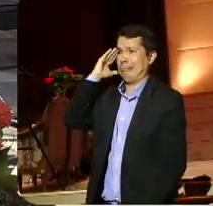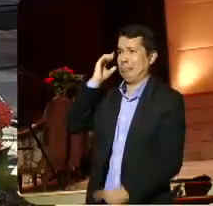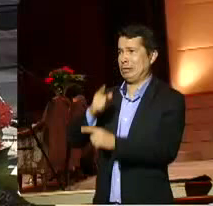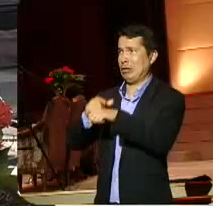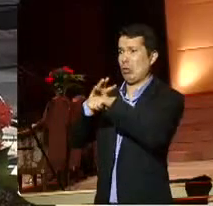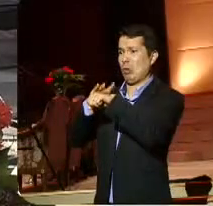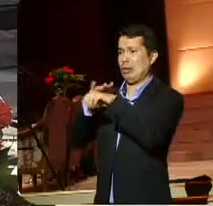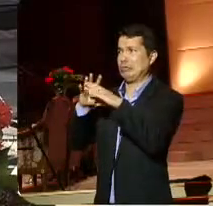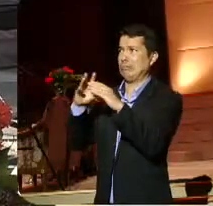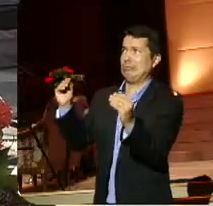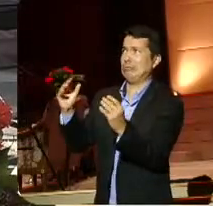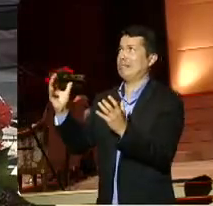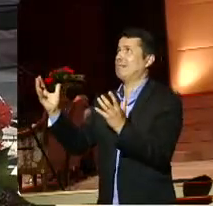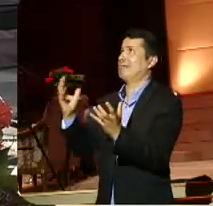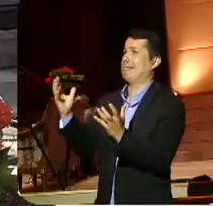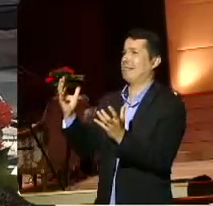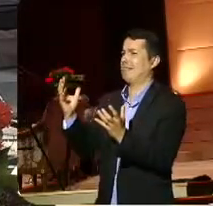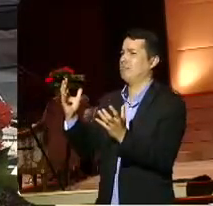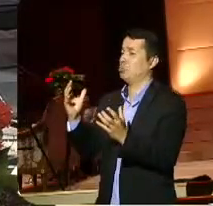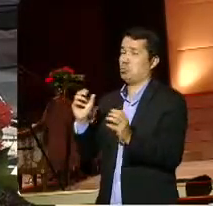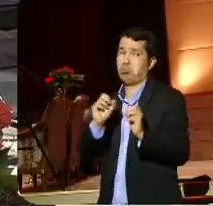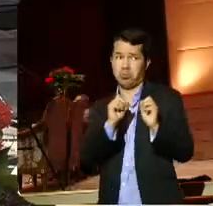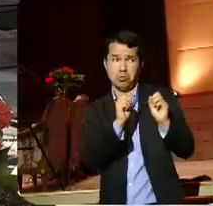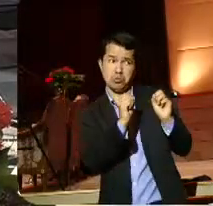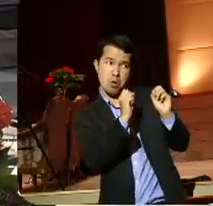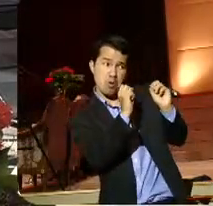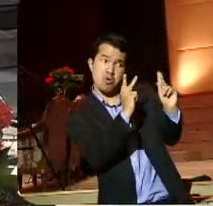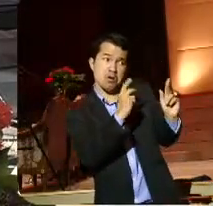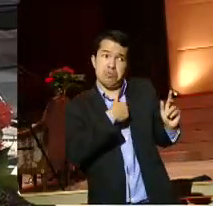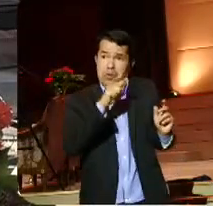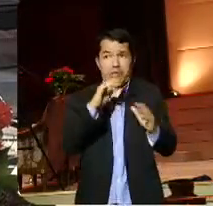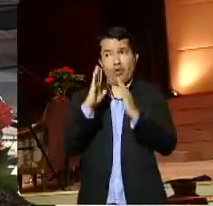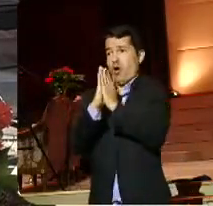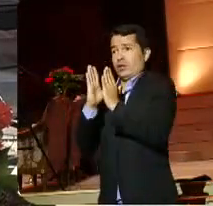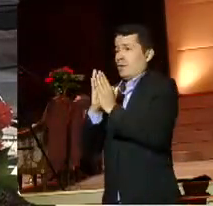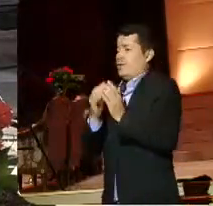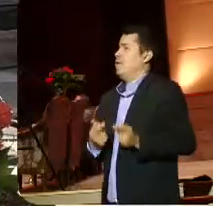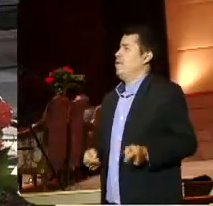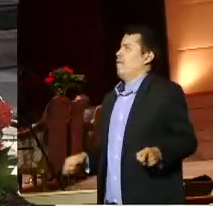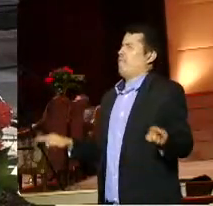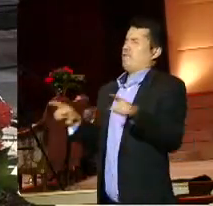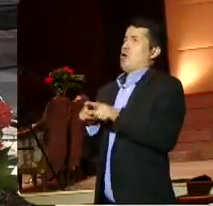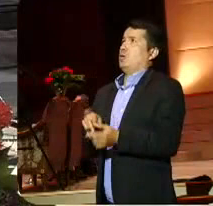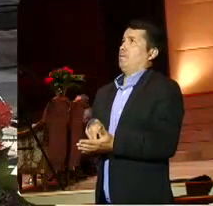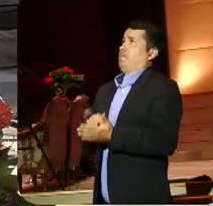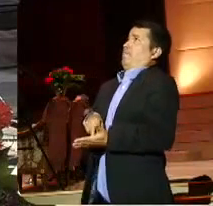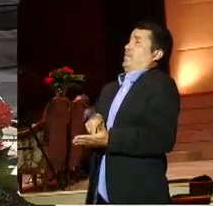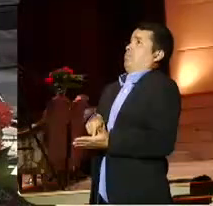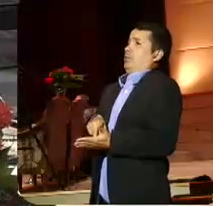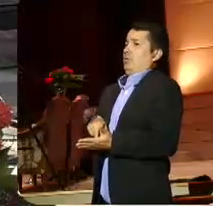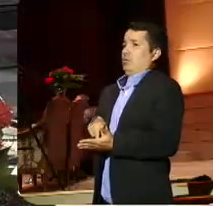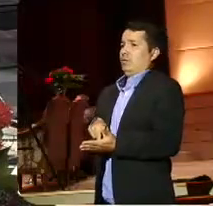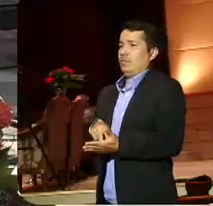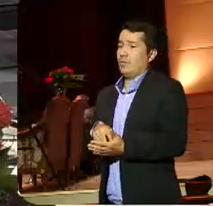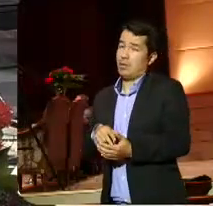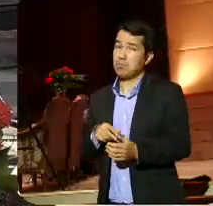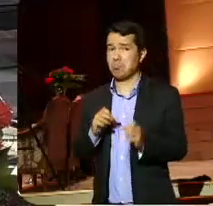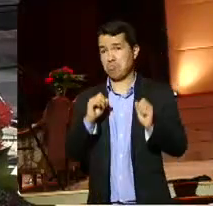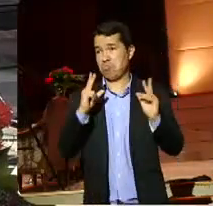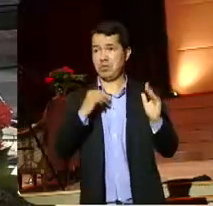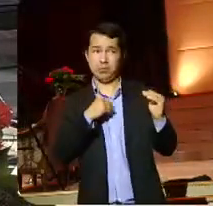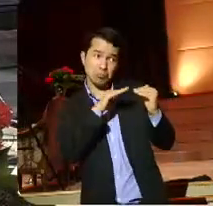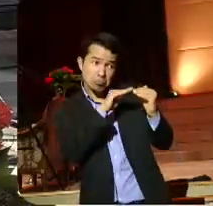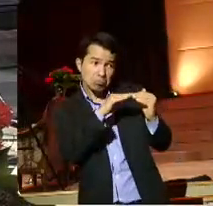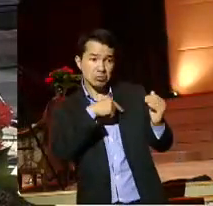a mesma coisa para mim. Por que que eu tenho que orar por restauração? Mas quando chegou esse homem, ele ficou pensando: bom, tem alguma